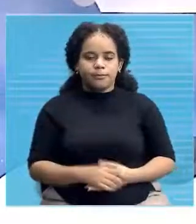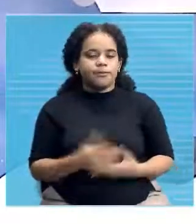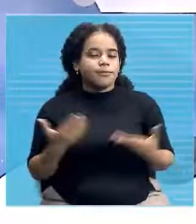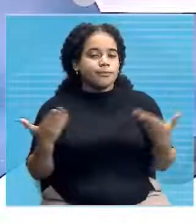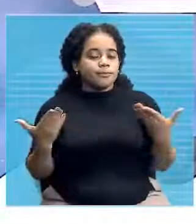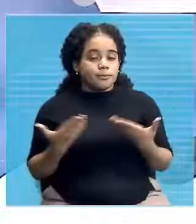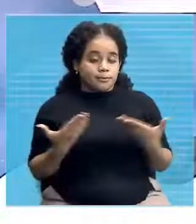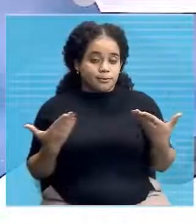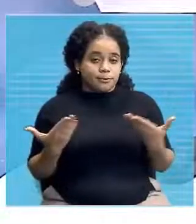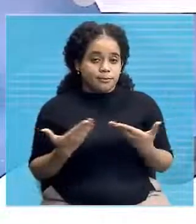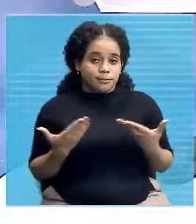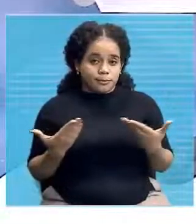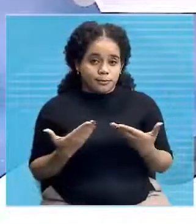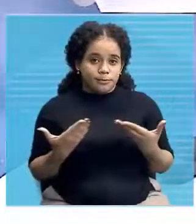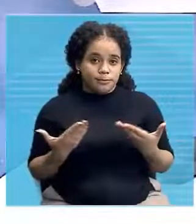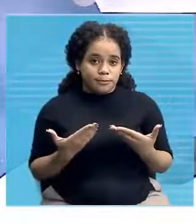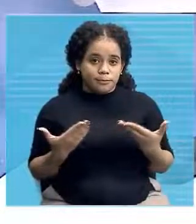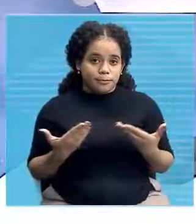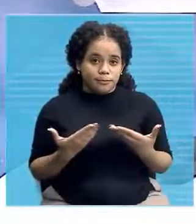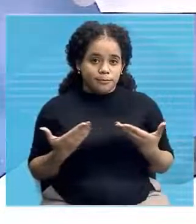atual.